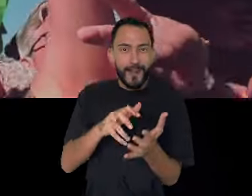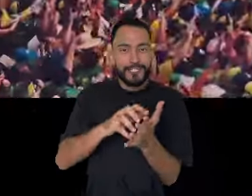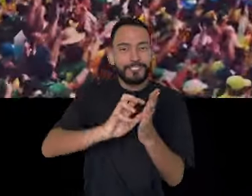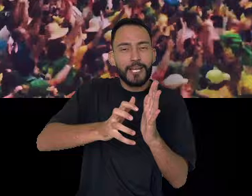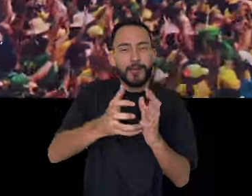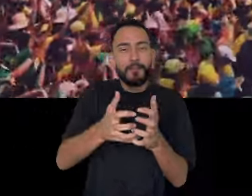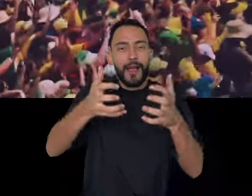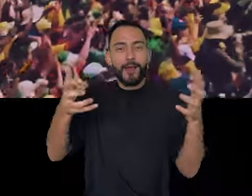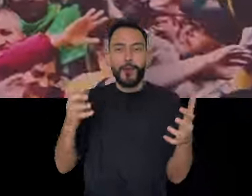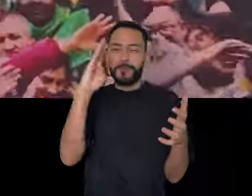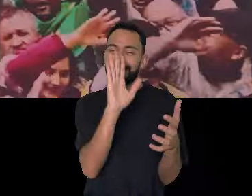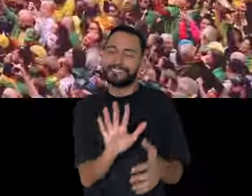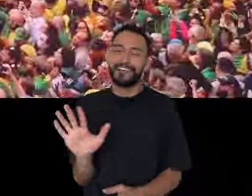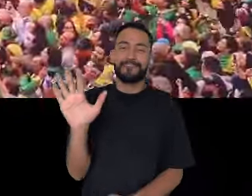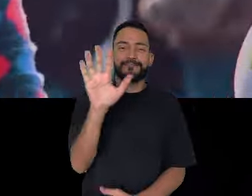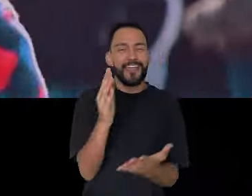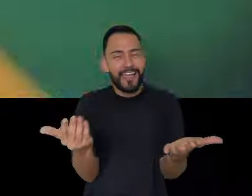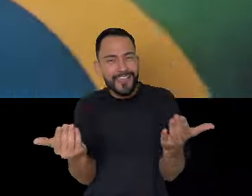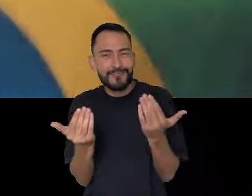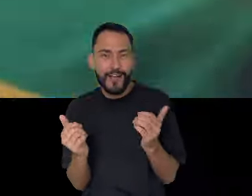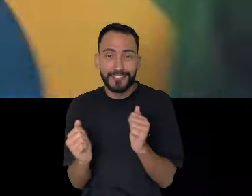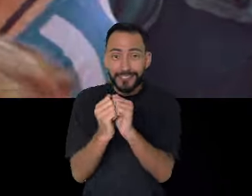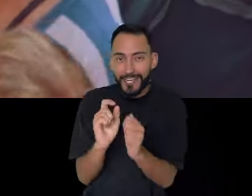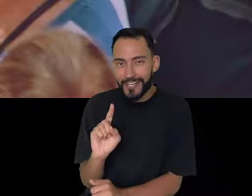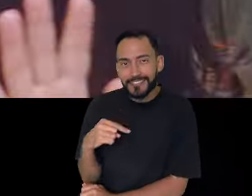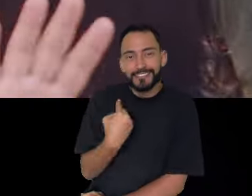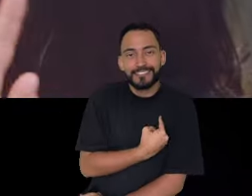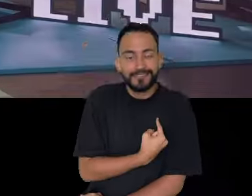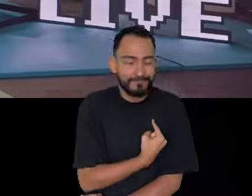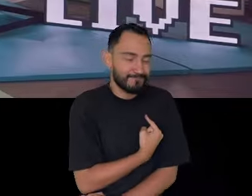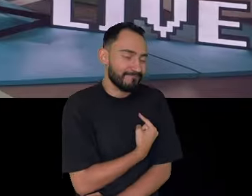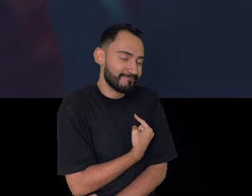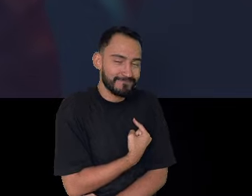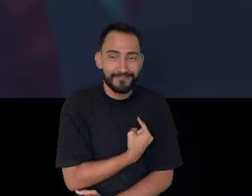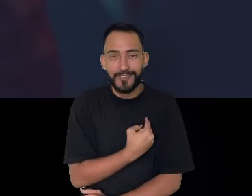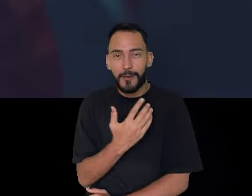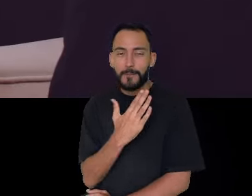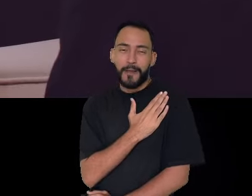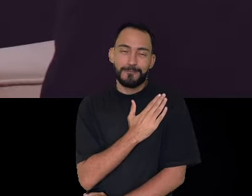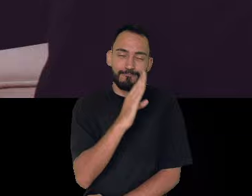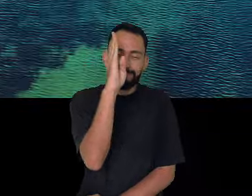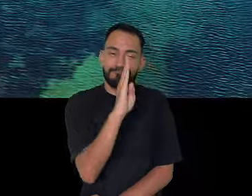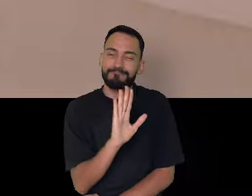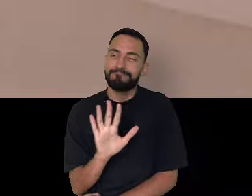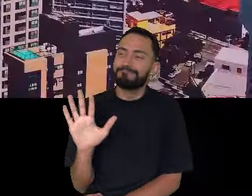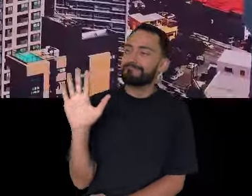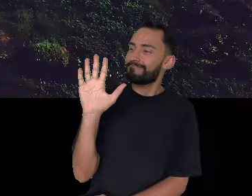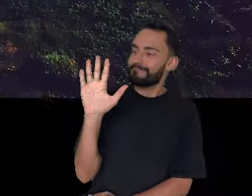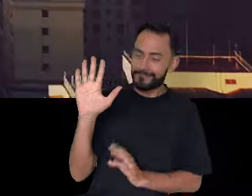é o maior partido brasileiro. Vem com a gente, meu Brasil,